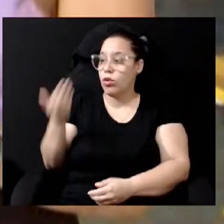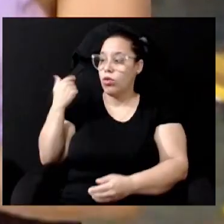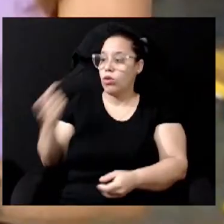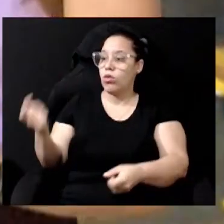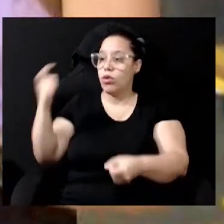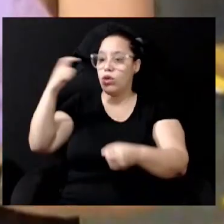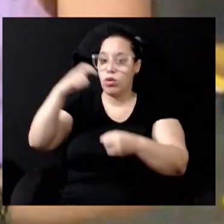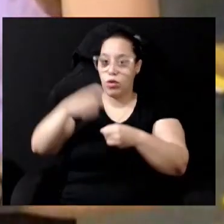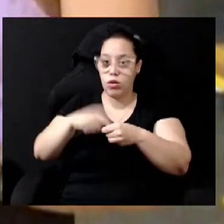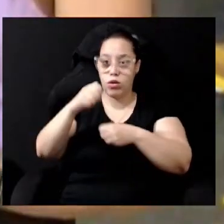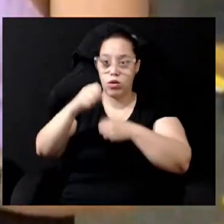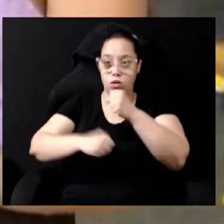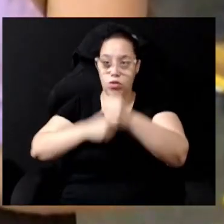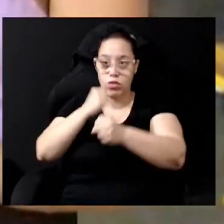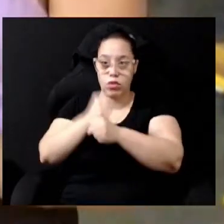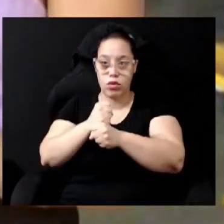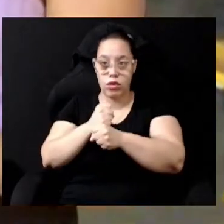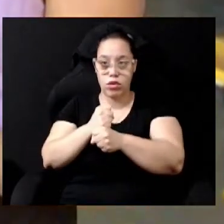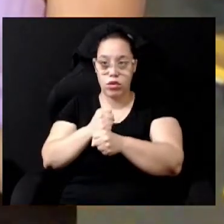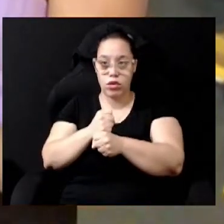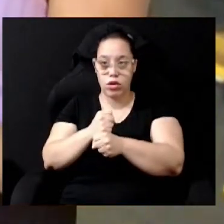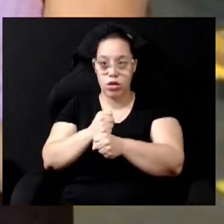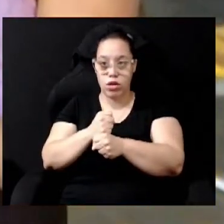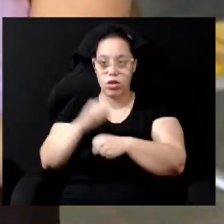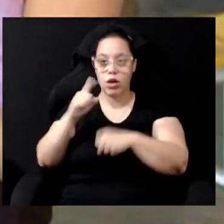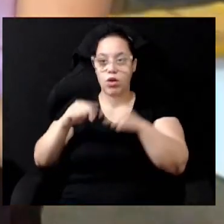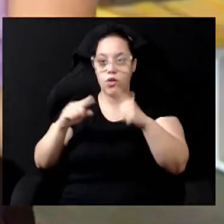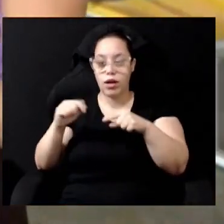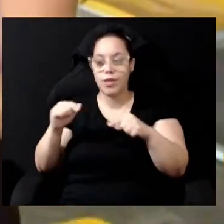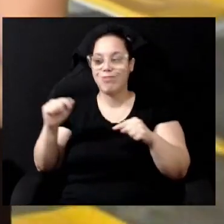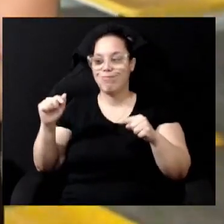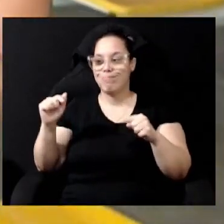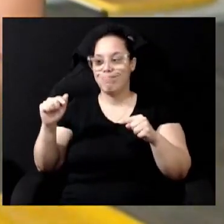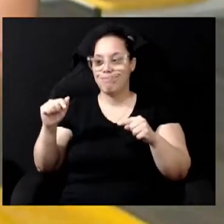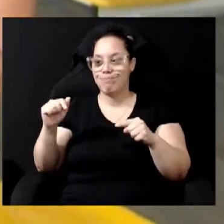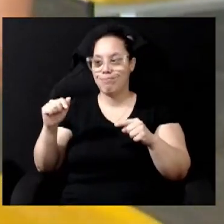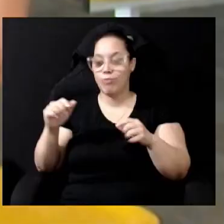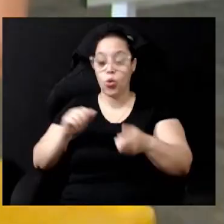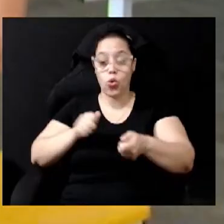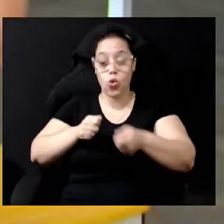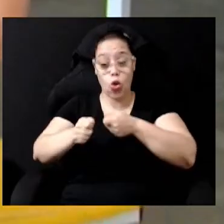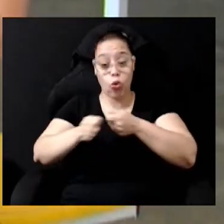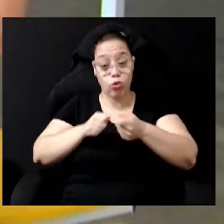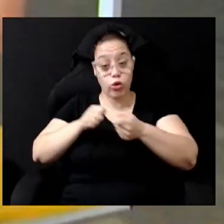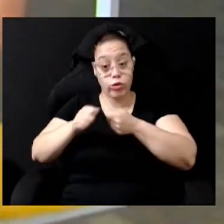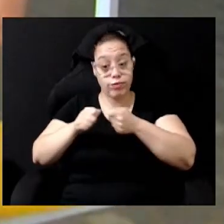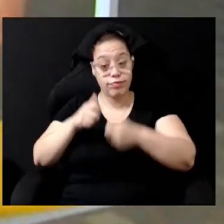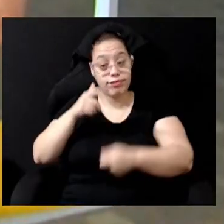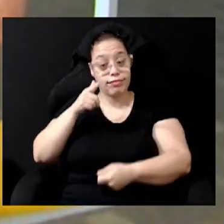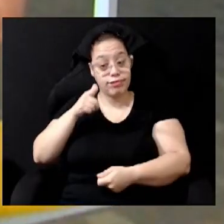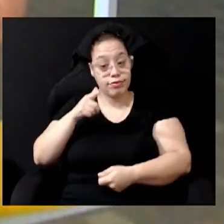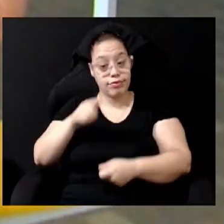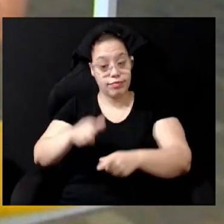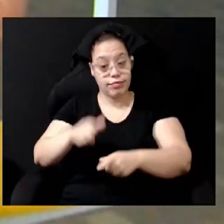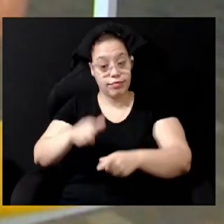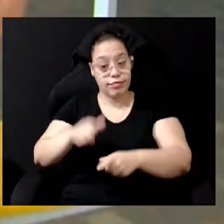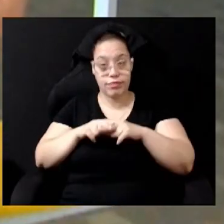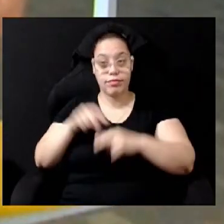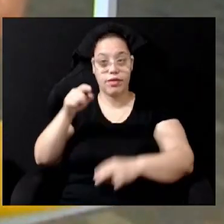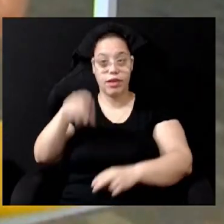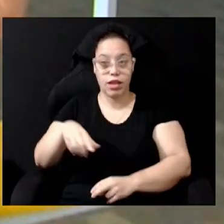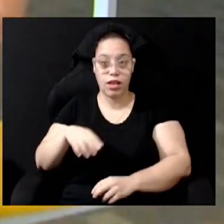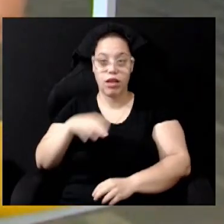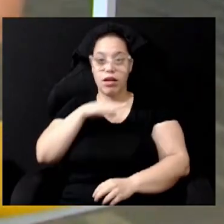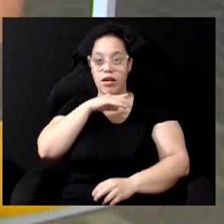ano, aquele animal já deu várias crias. Então a gente quer fazer um controle. Então por isso que a gente atende o animal que ela tem na sua residência.